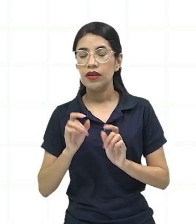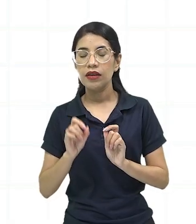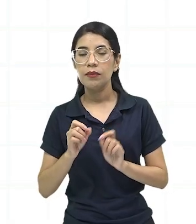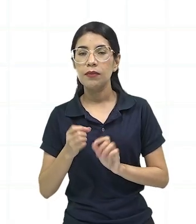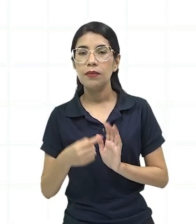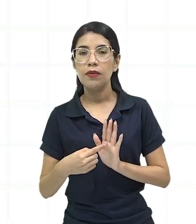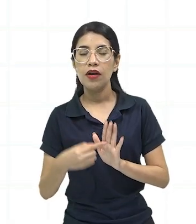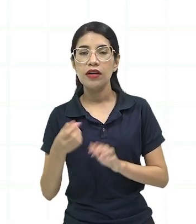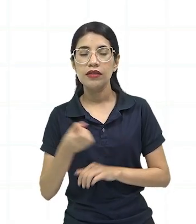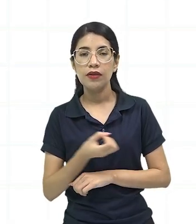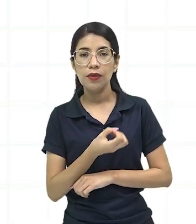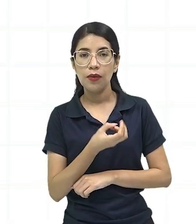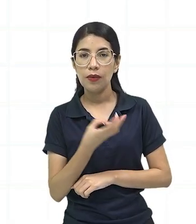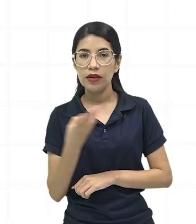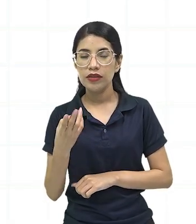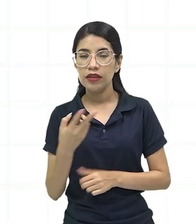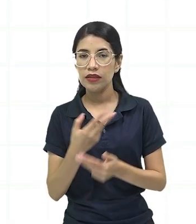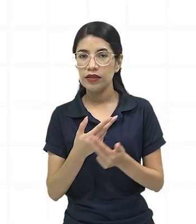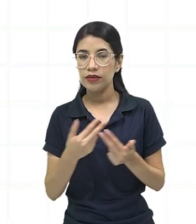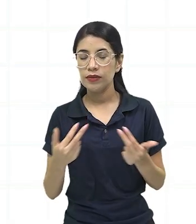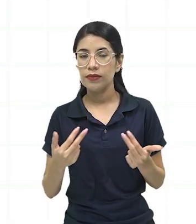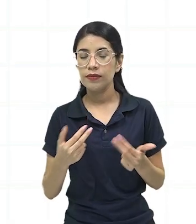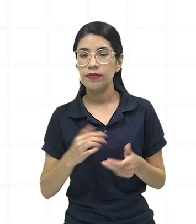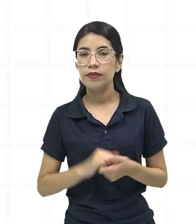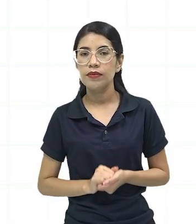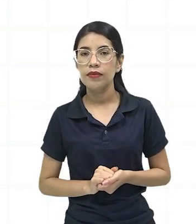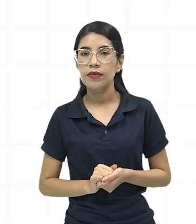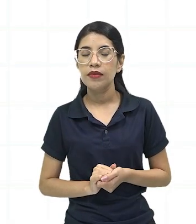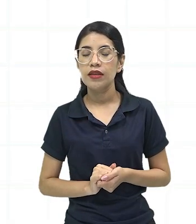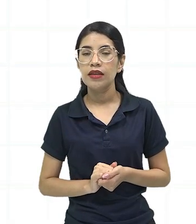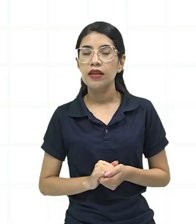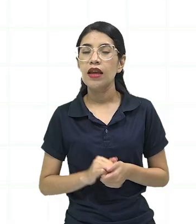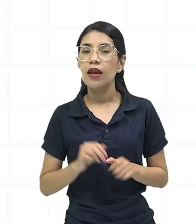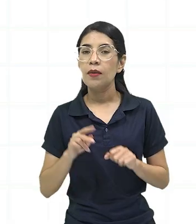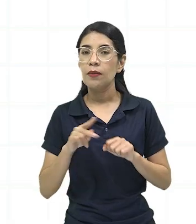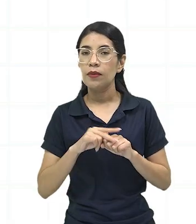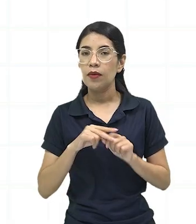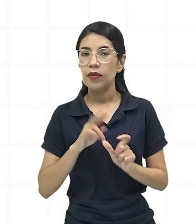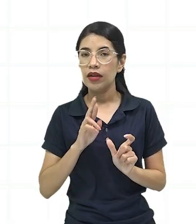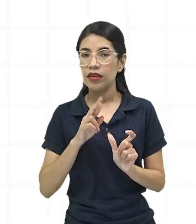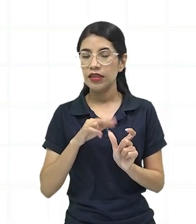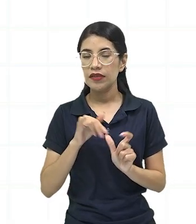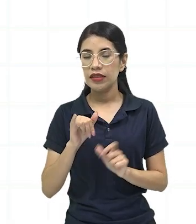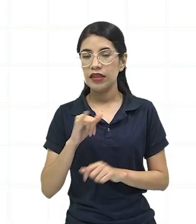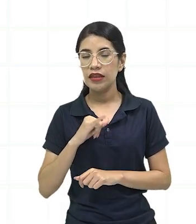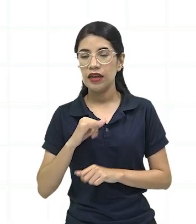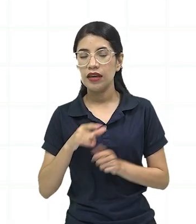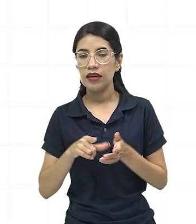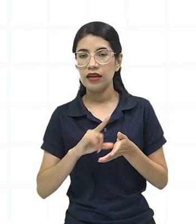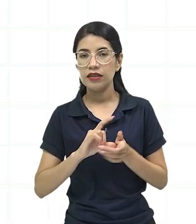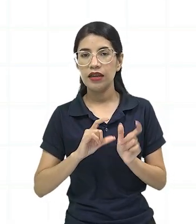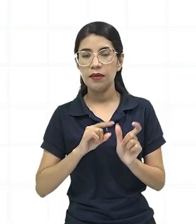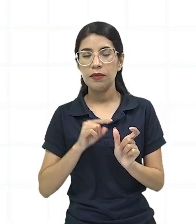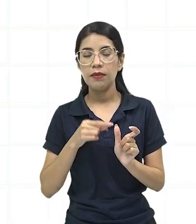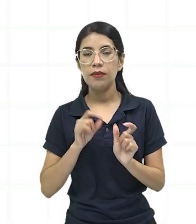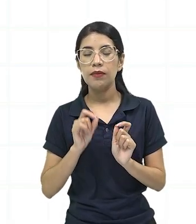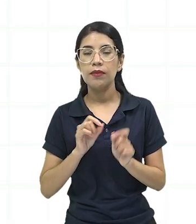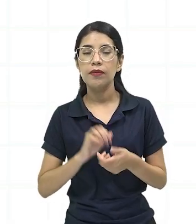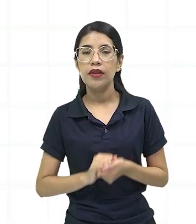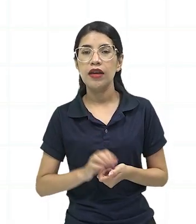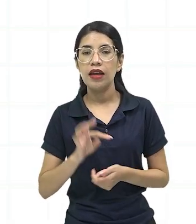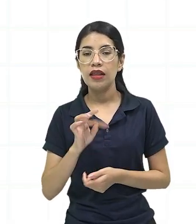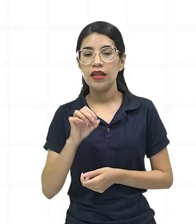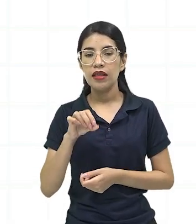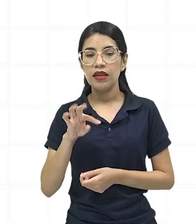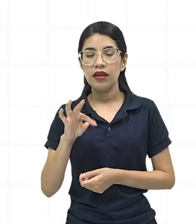de quantidade. Olha só. Será pronome relativo quando tiver como antecedente os pronomes